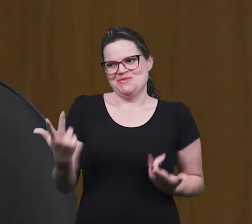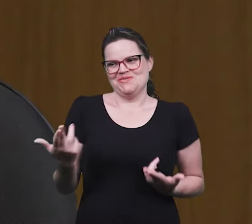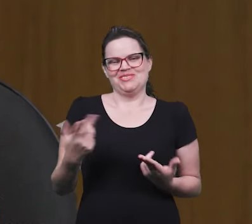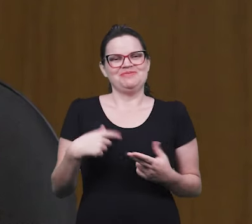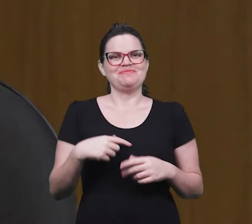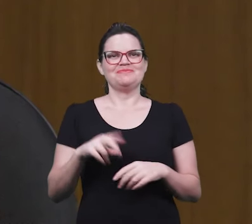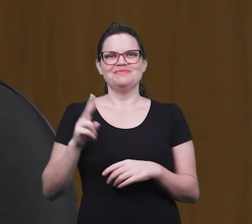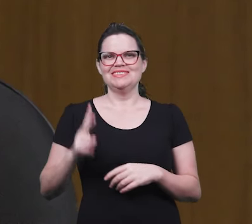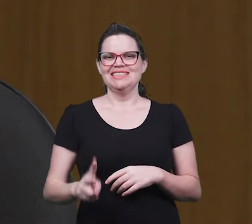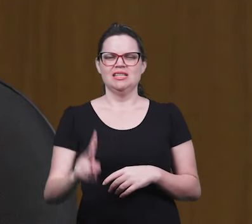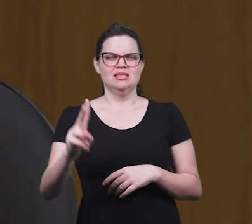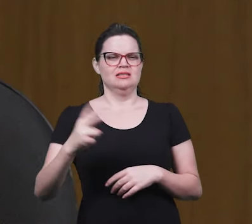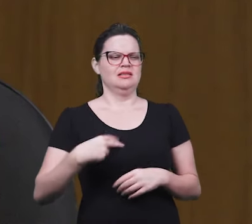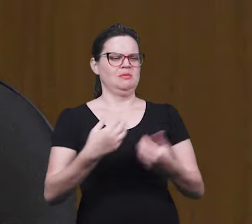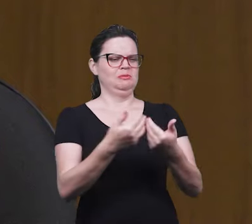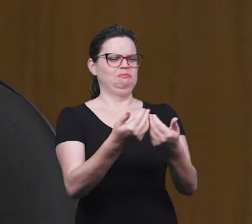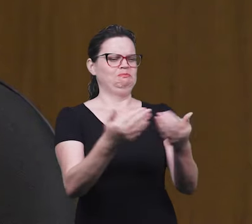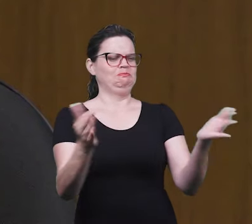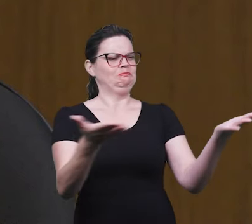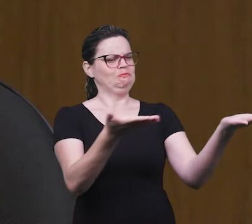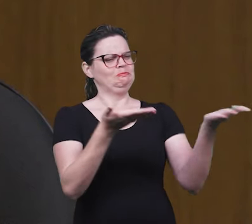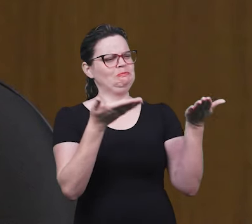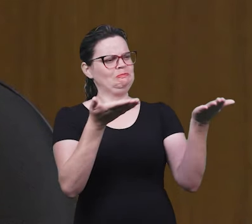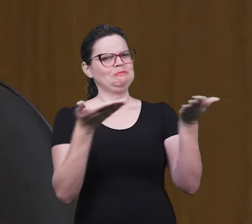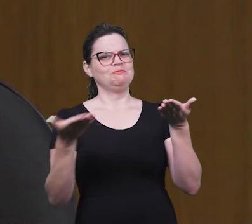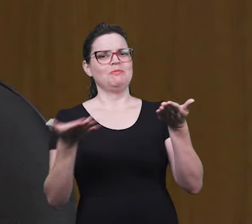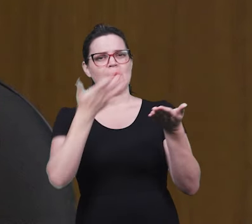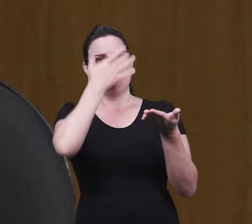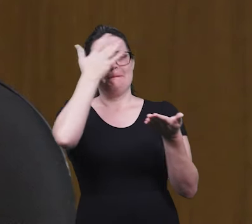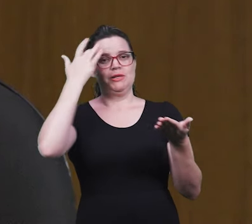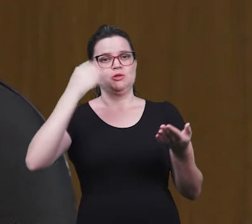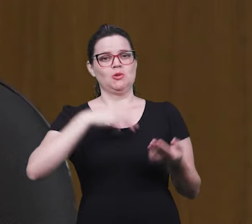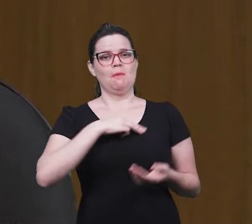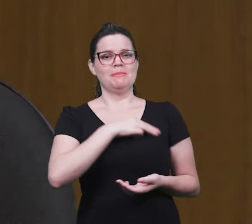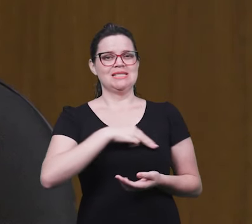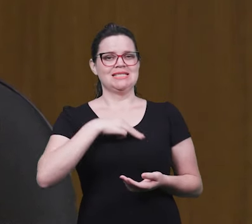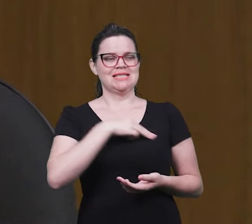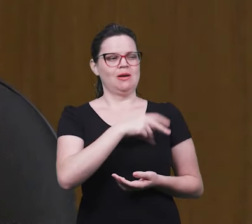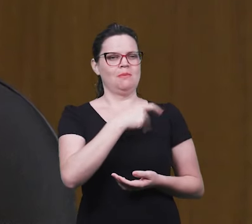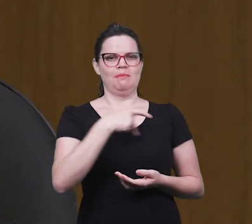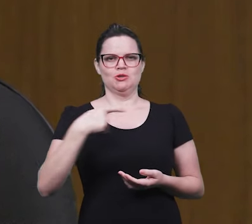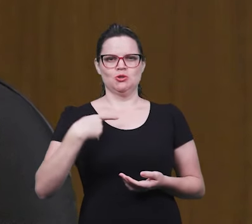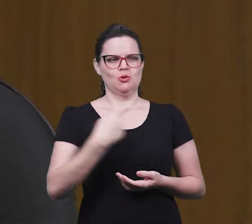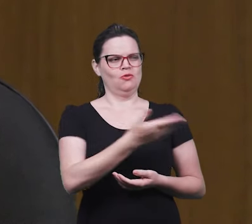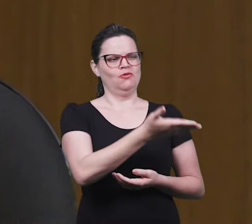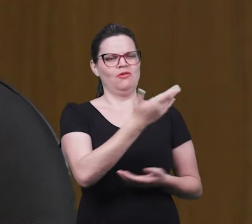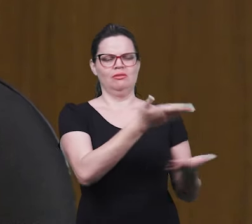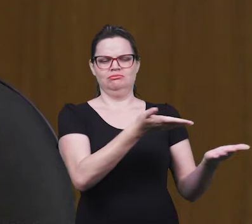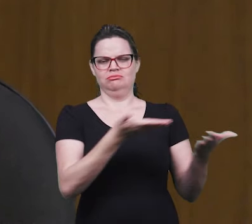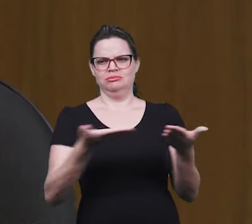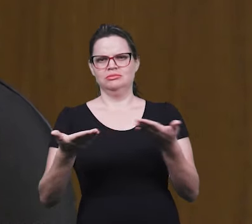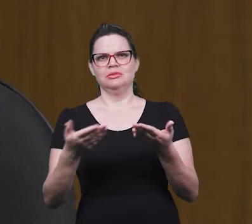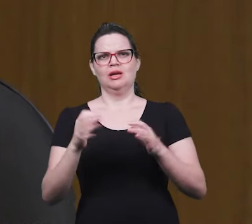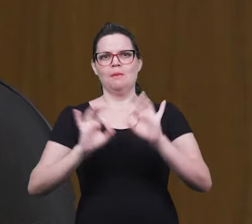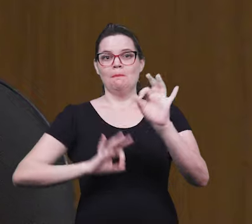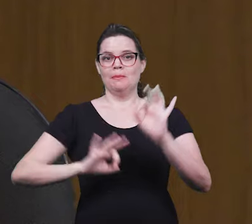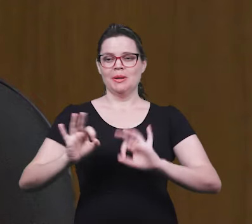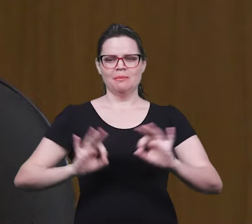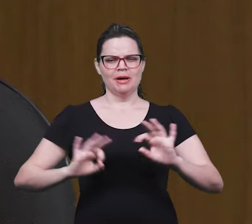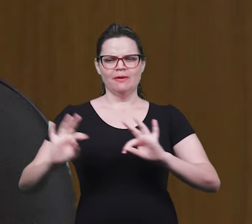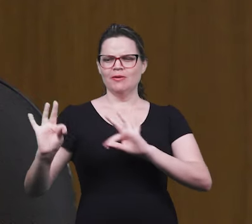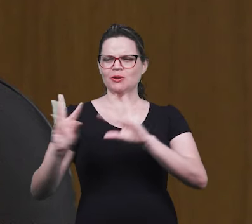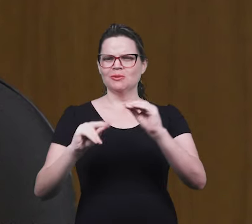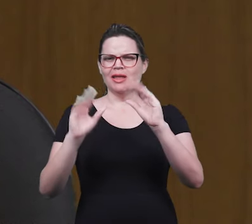Ela abria a casa e recebia os missionários, pastores, preparava banheiras de